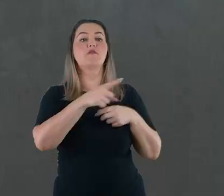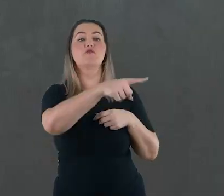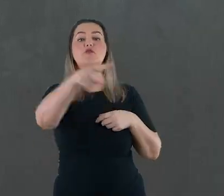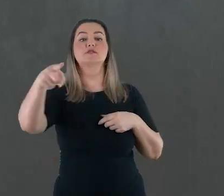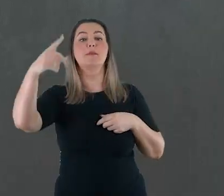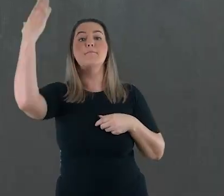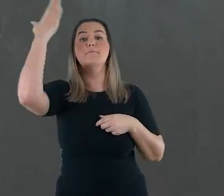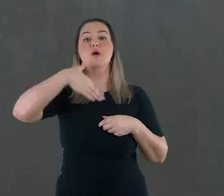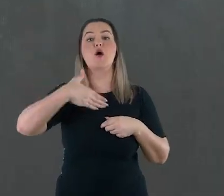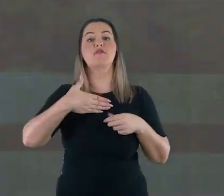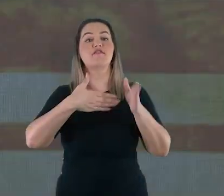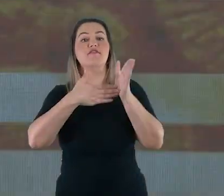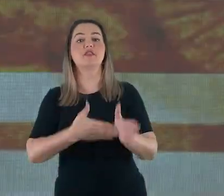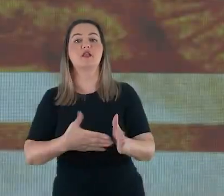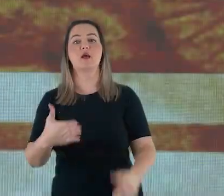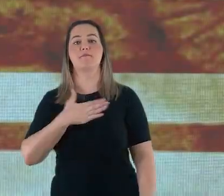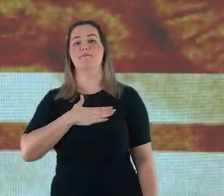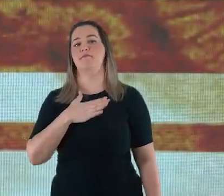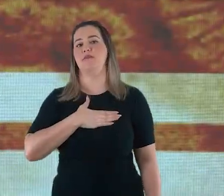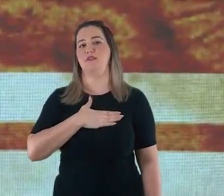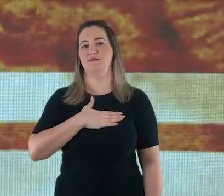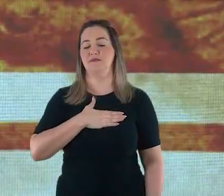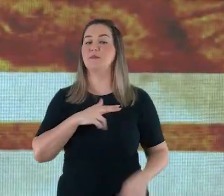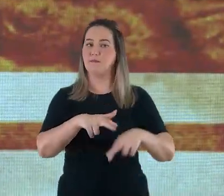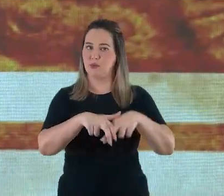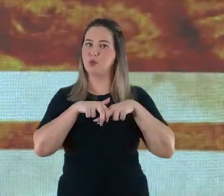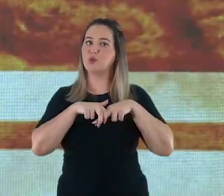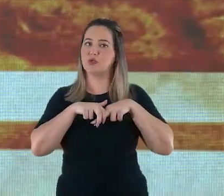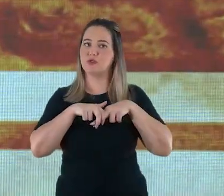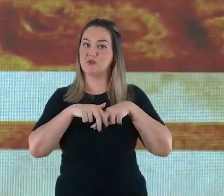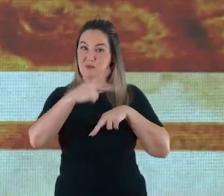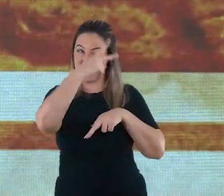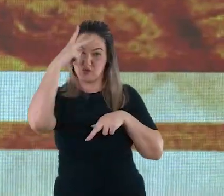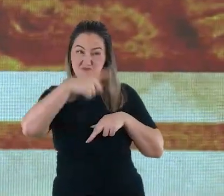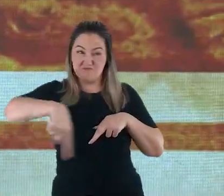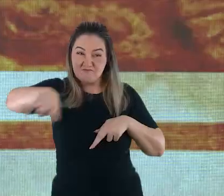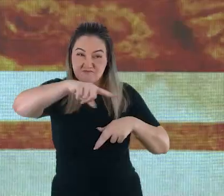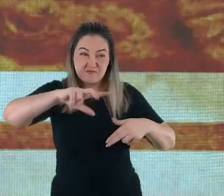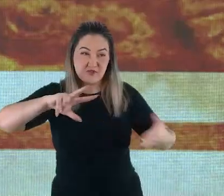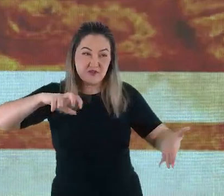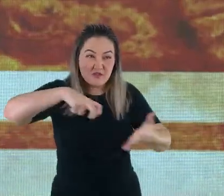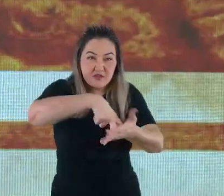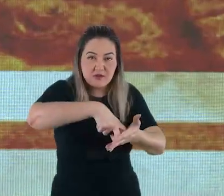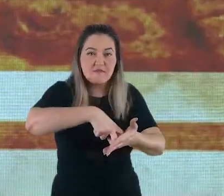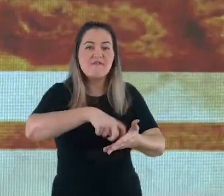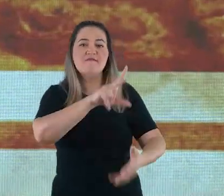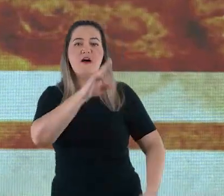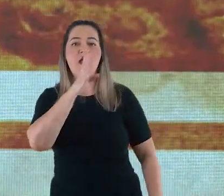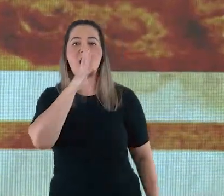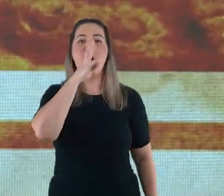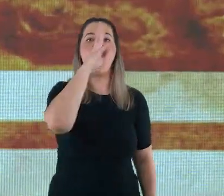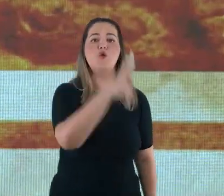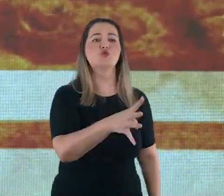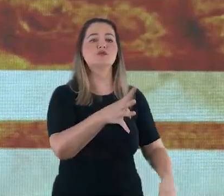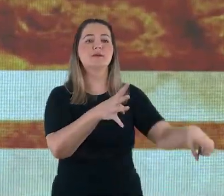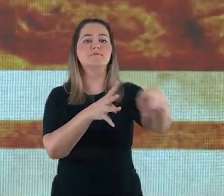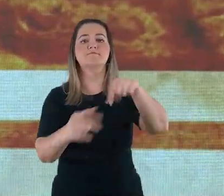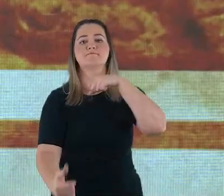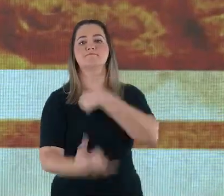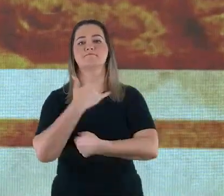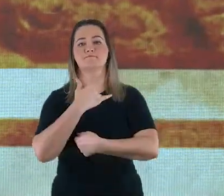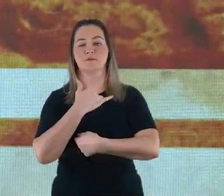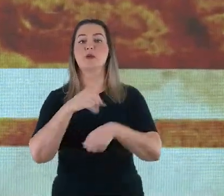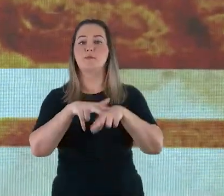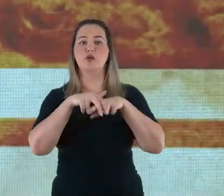daqueles que estavam a seu serviço. Daí a ideia de que quem não se prostrasse seria acusado do crime de traição